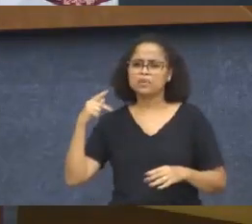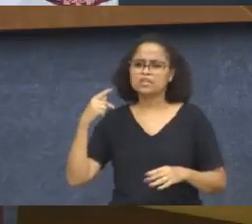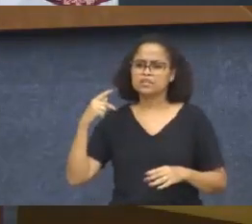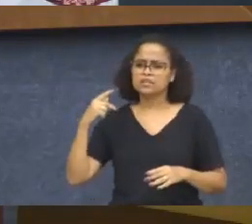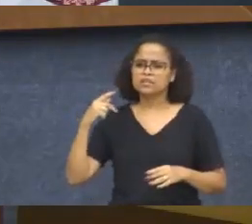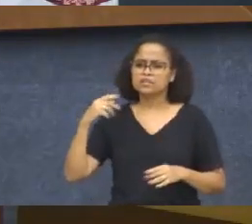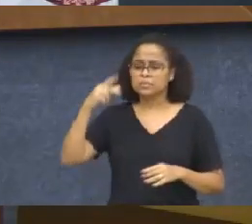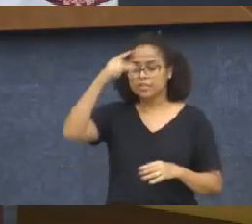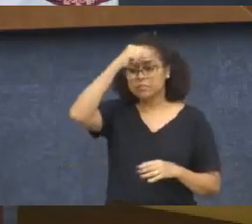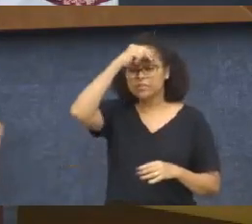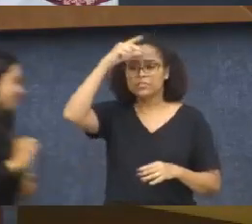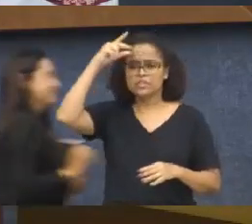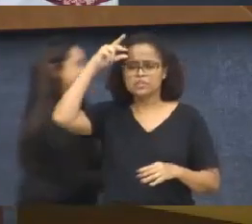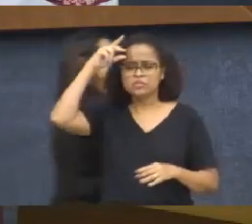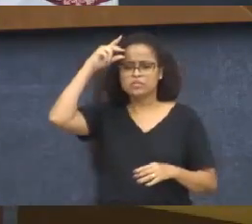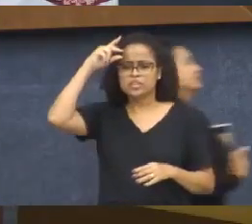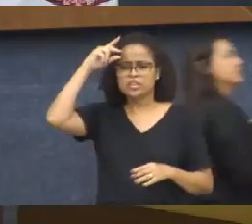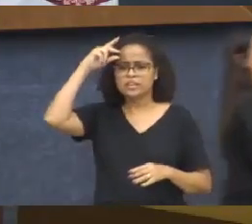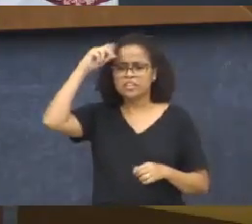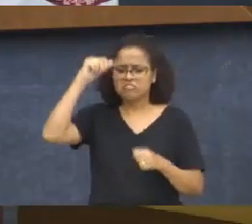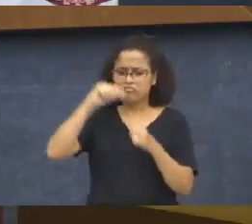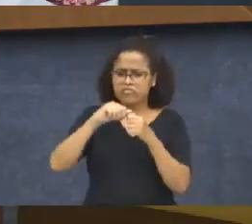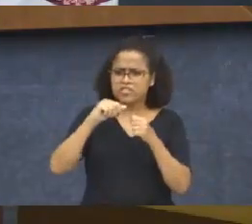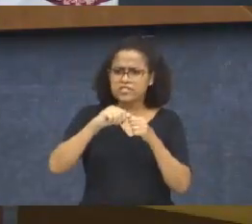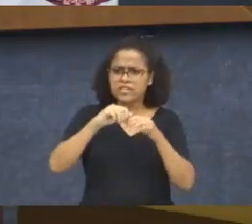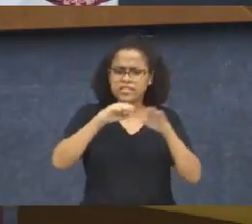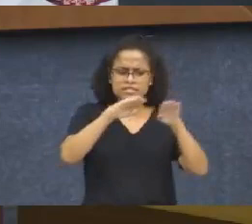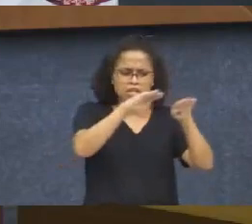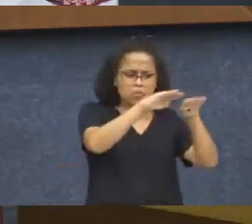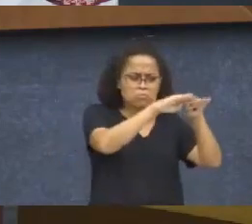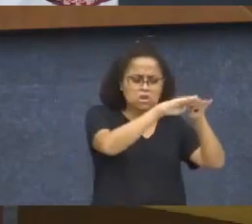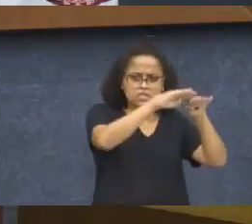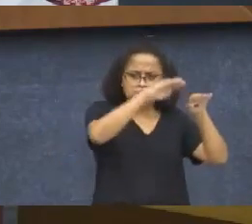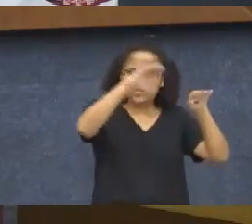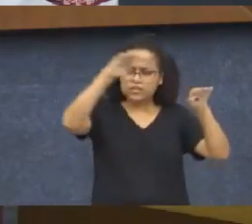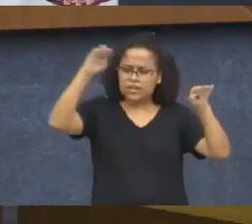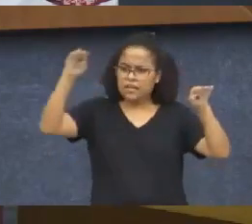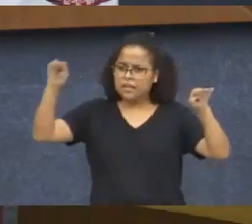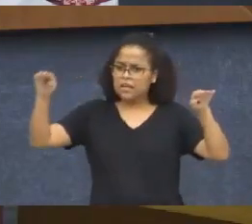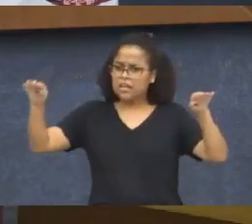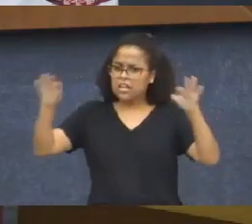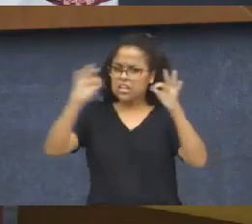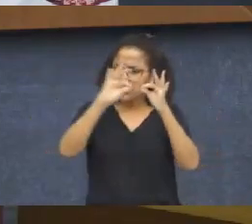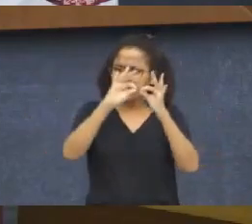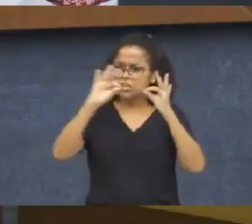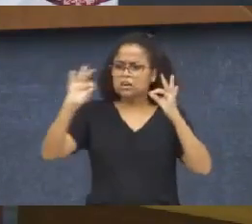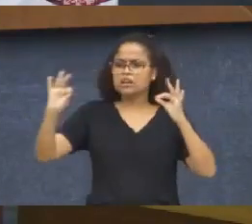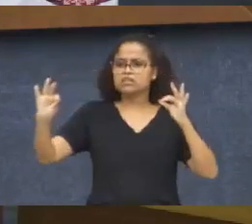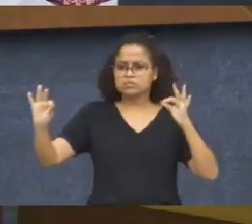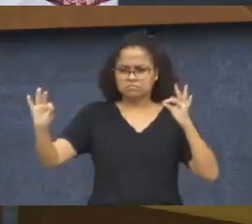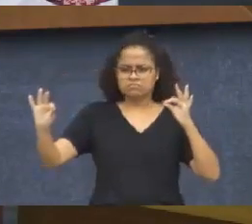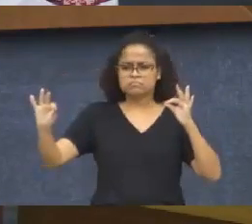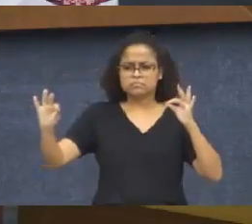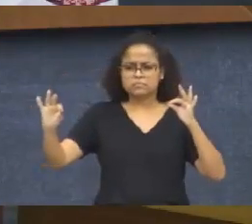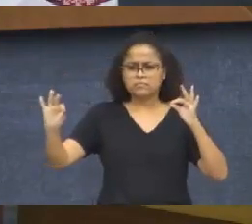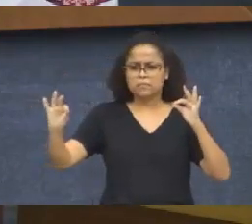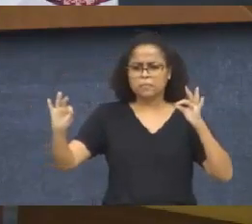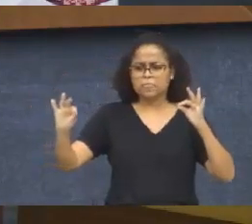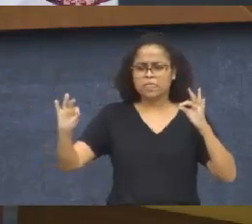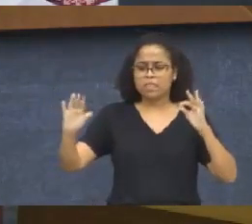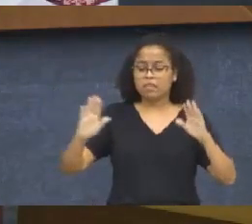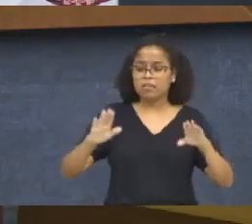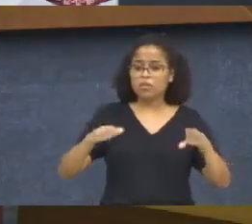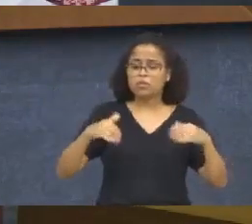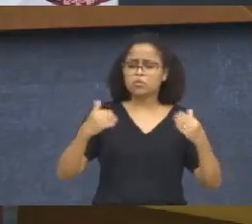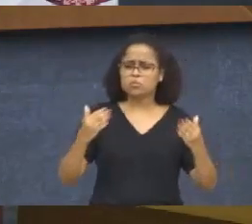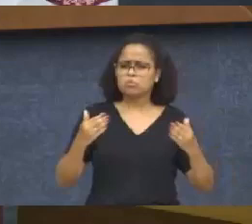fazer essa passarela. Eu quero aqui lembrar para vocês que, quando a gente teve a ideia